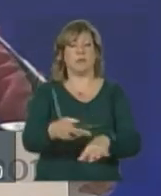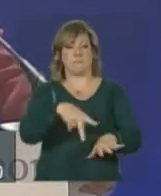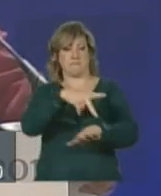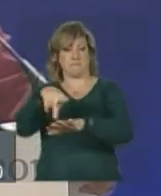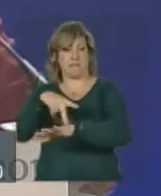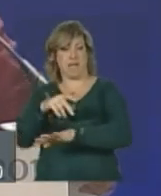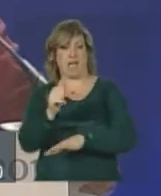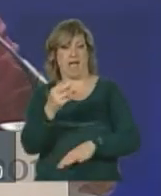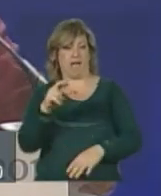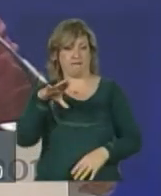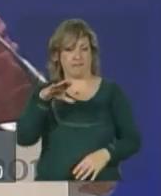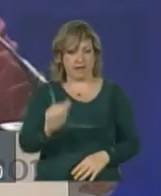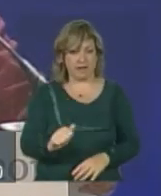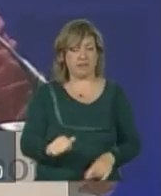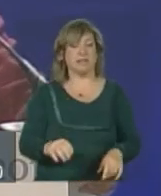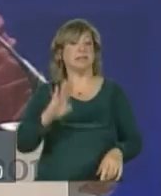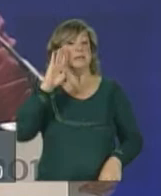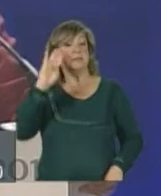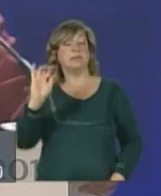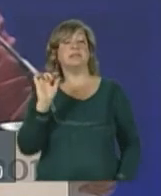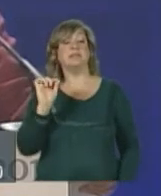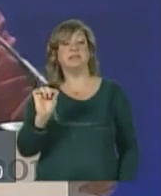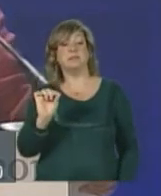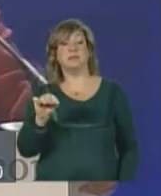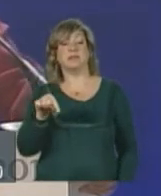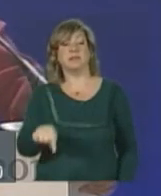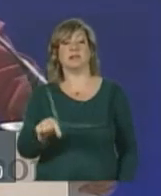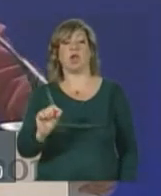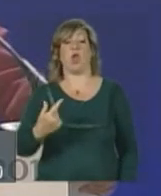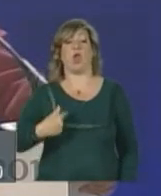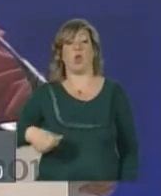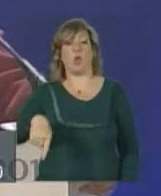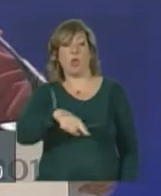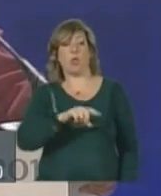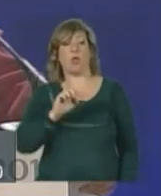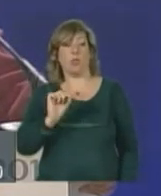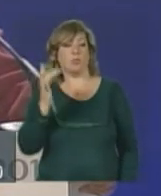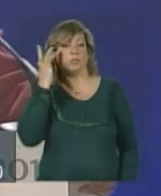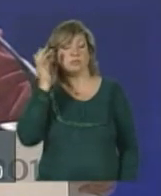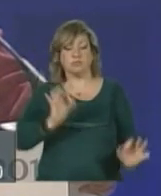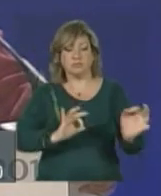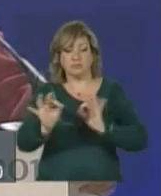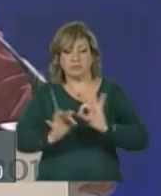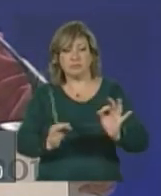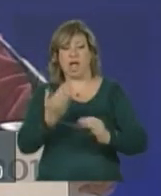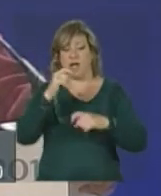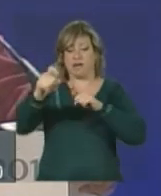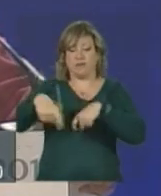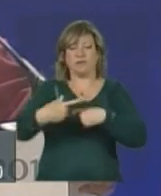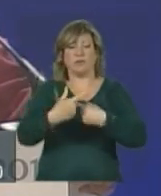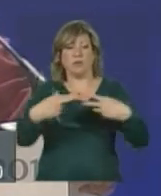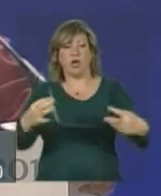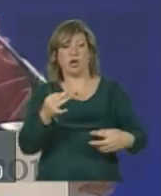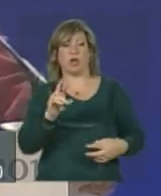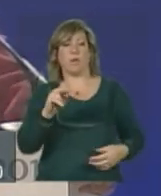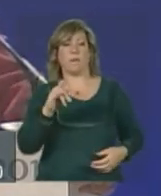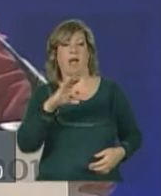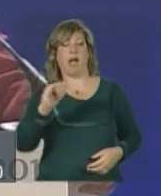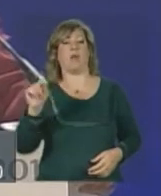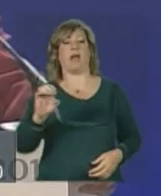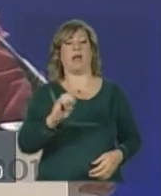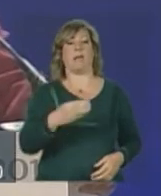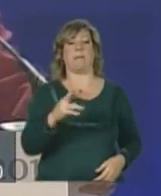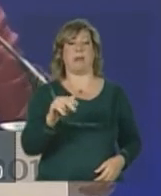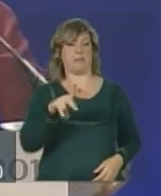África, principalmente no caso da nossa expertise em agricultura tropical, né, através da